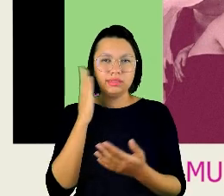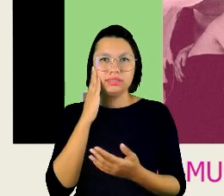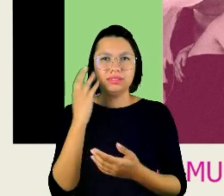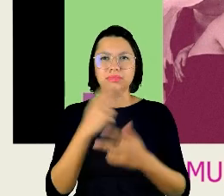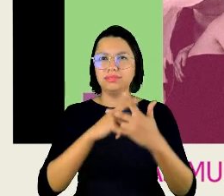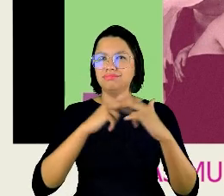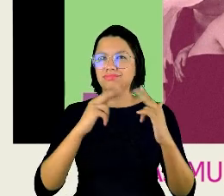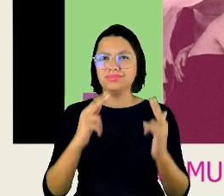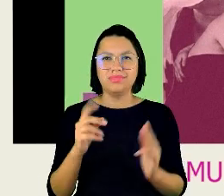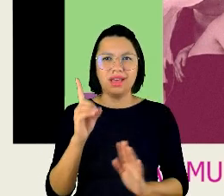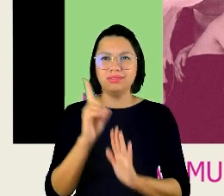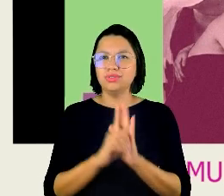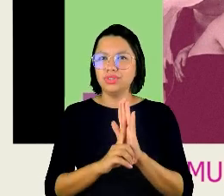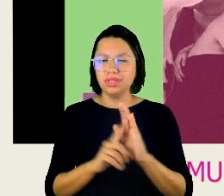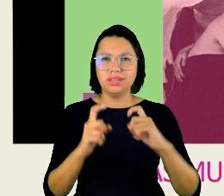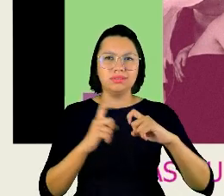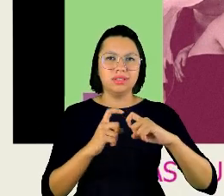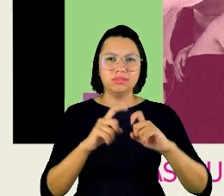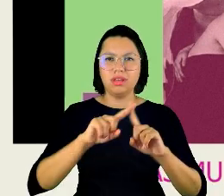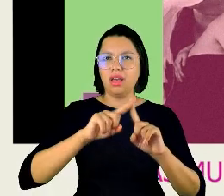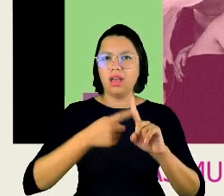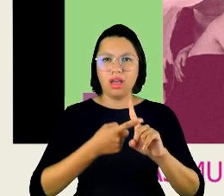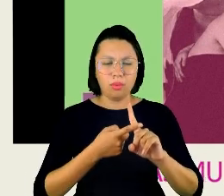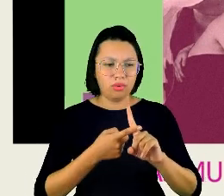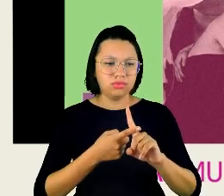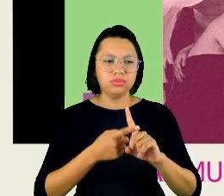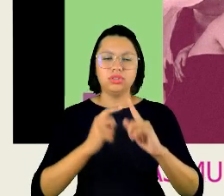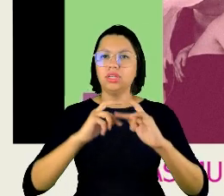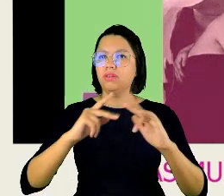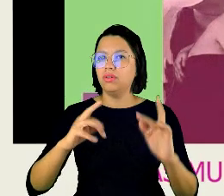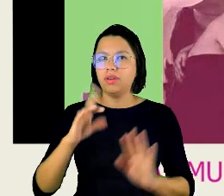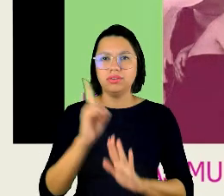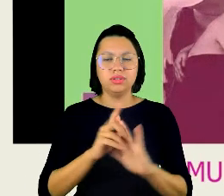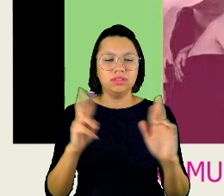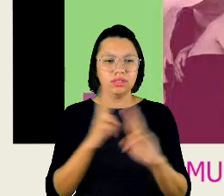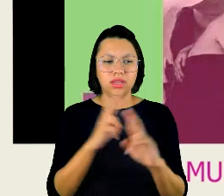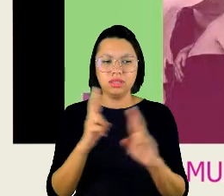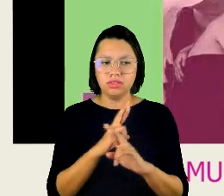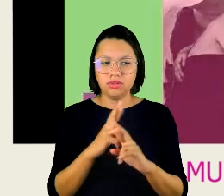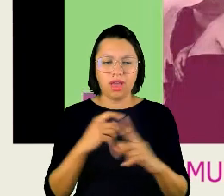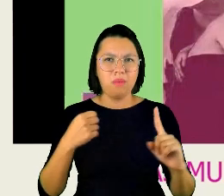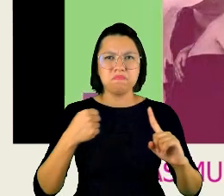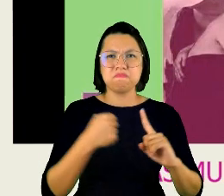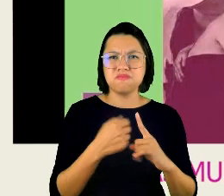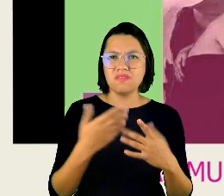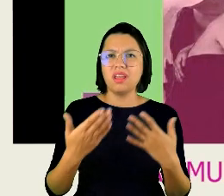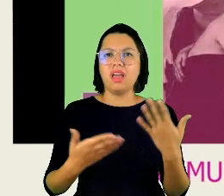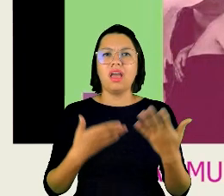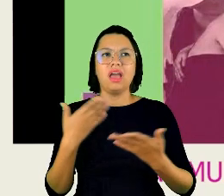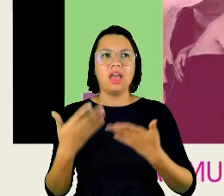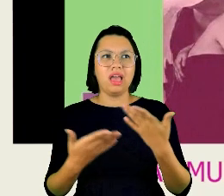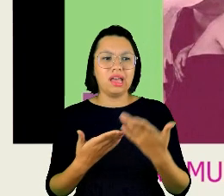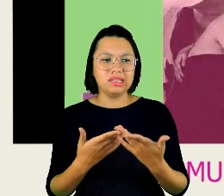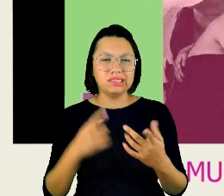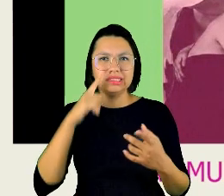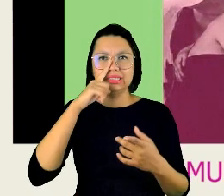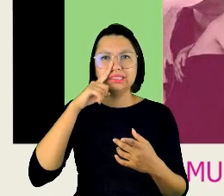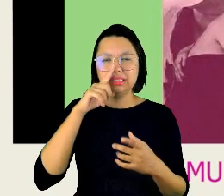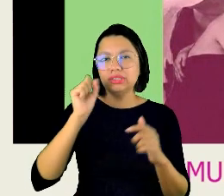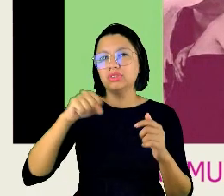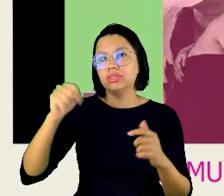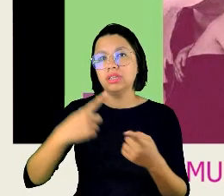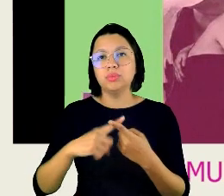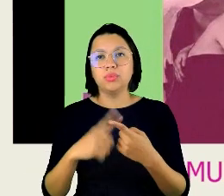vários direitos sexuais e reprodutivos, vários direitos relacionados à violência estão em risco, sim,